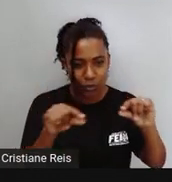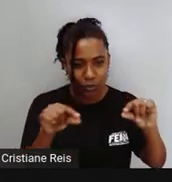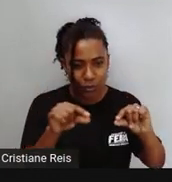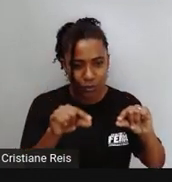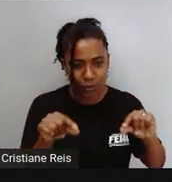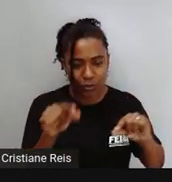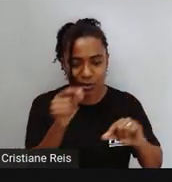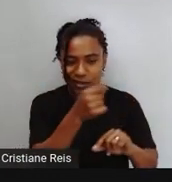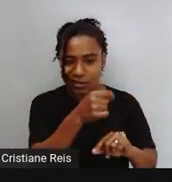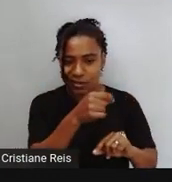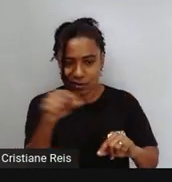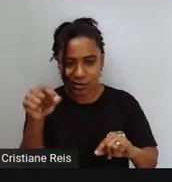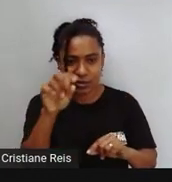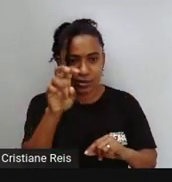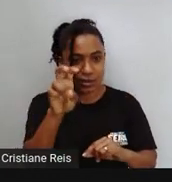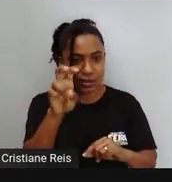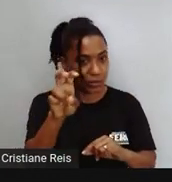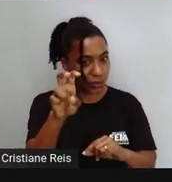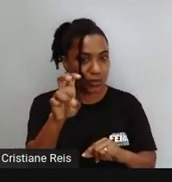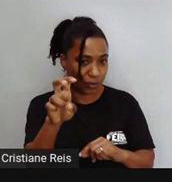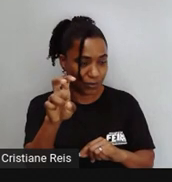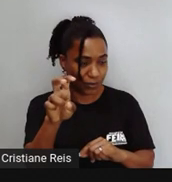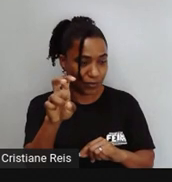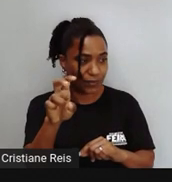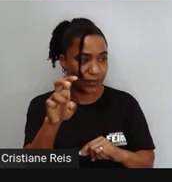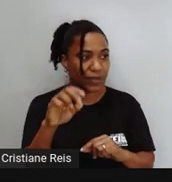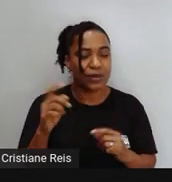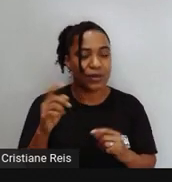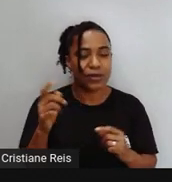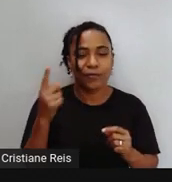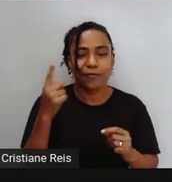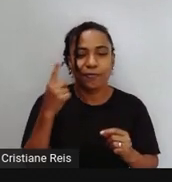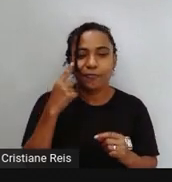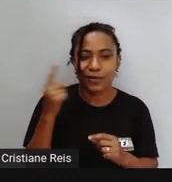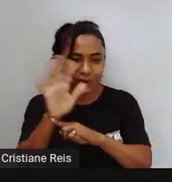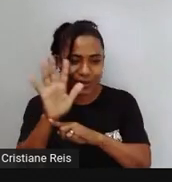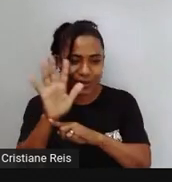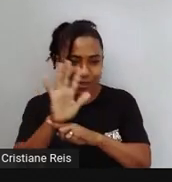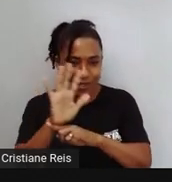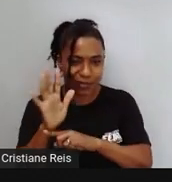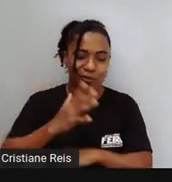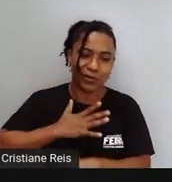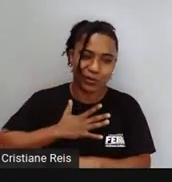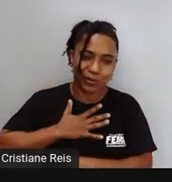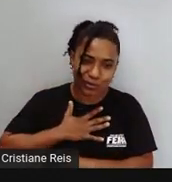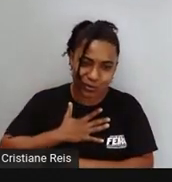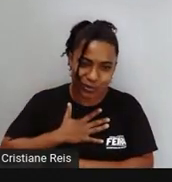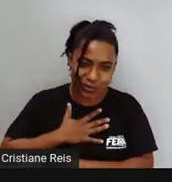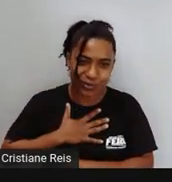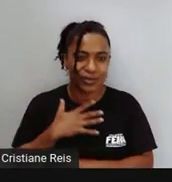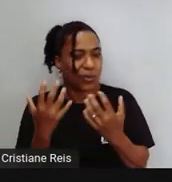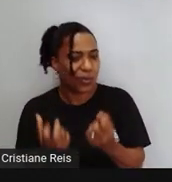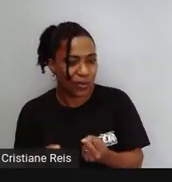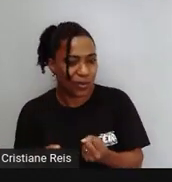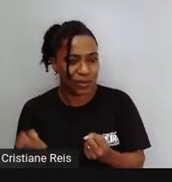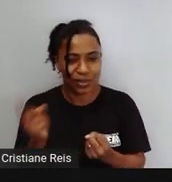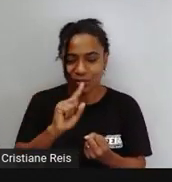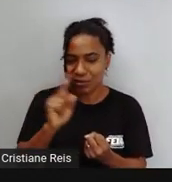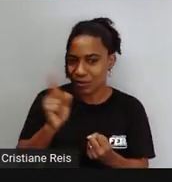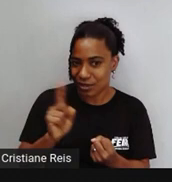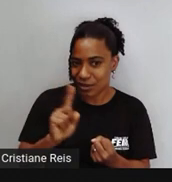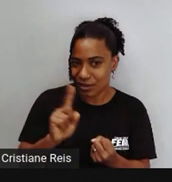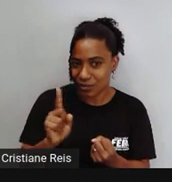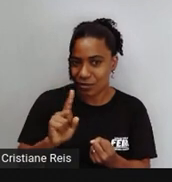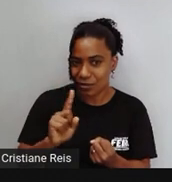com essa atividade. Se você gostou do videoclipe, qual é o assunto do videoclipe, se você concorda ou não com a posição do